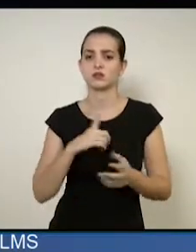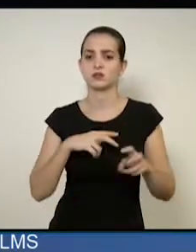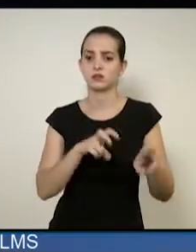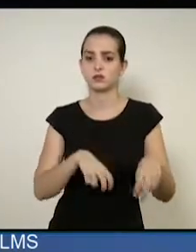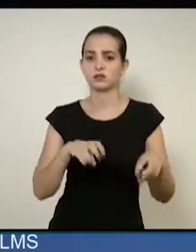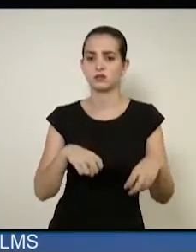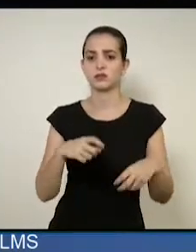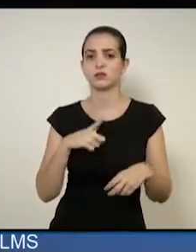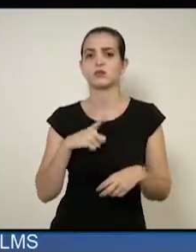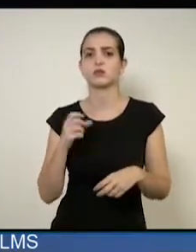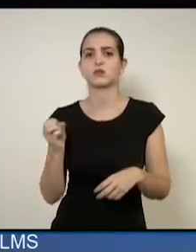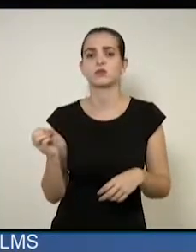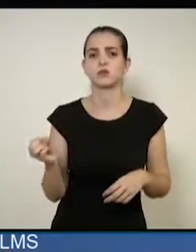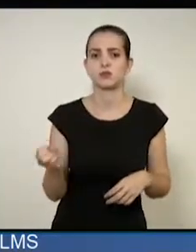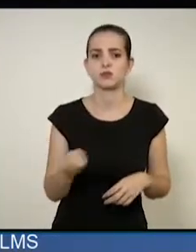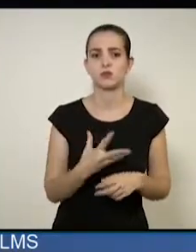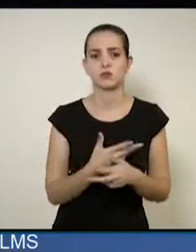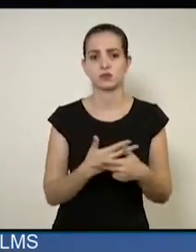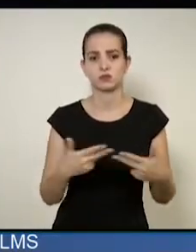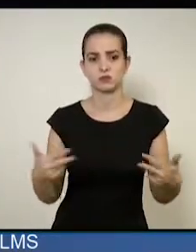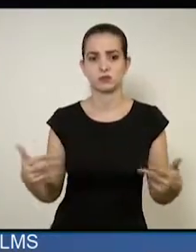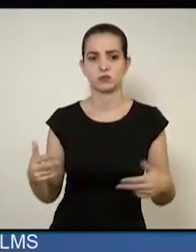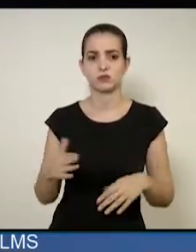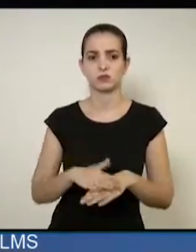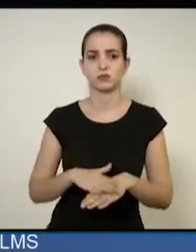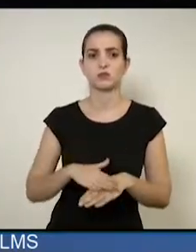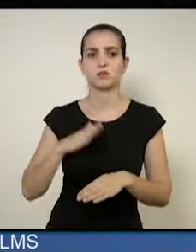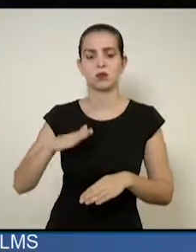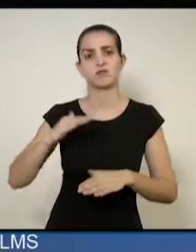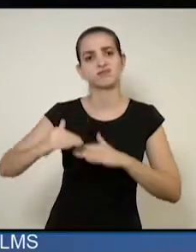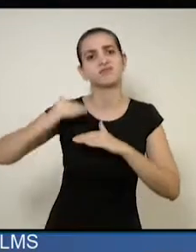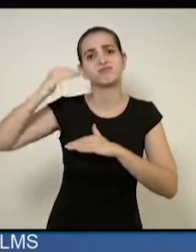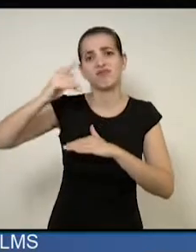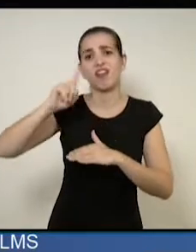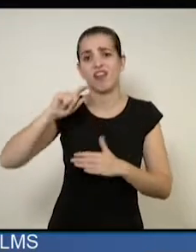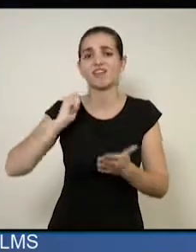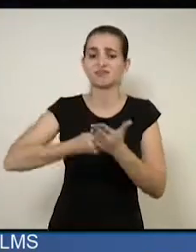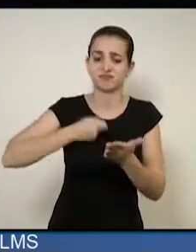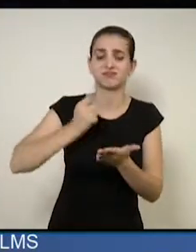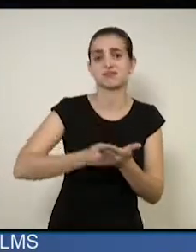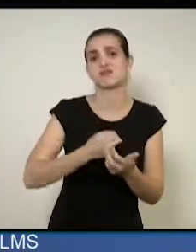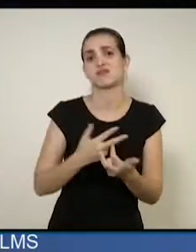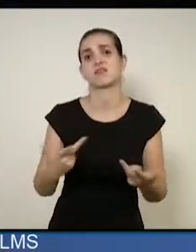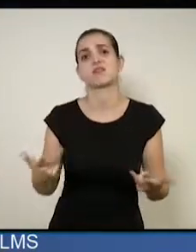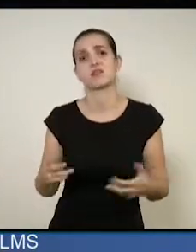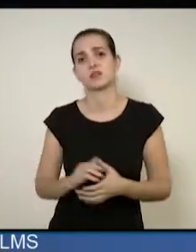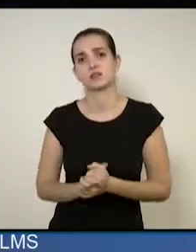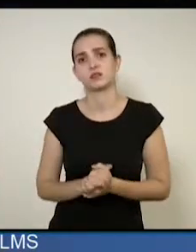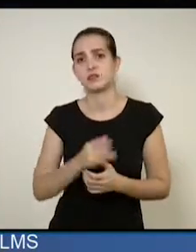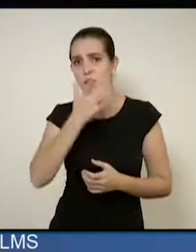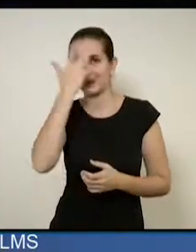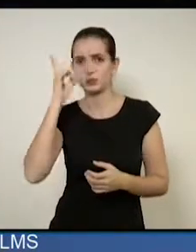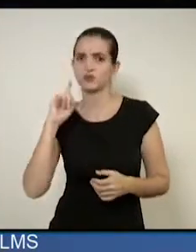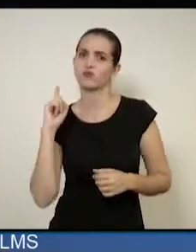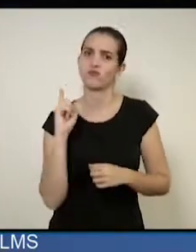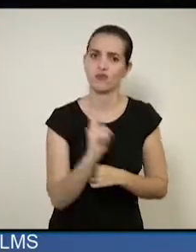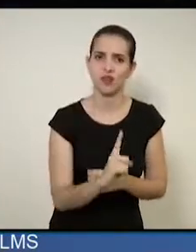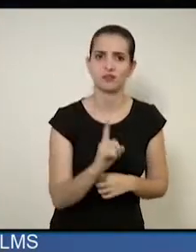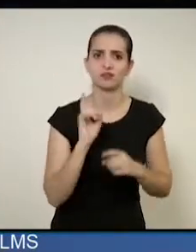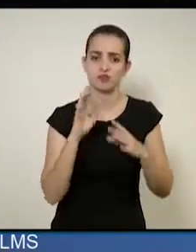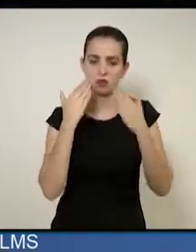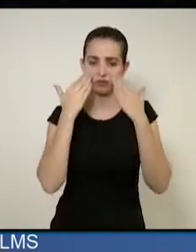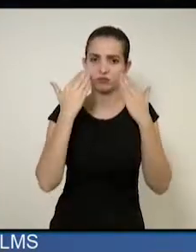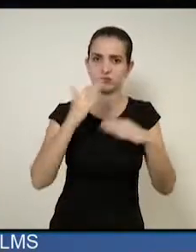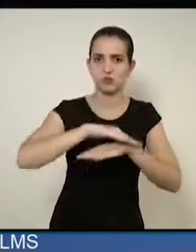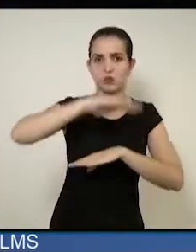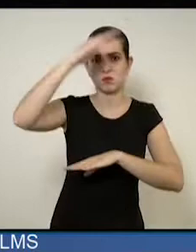um morro, lá um lugar mais alto, que é bem batido, Aí você não sabe por quê. O cara vai lá, sobe lá no morro para